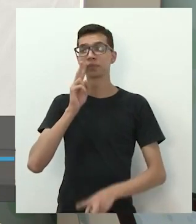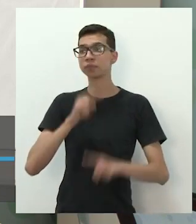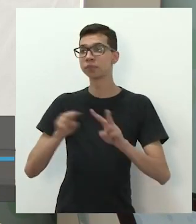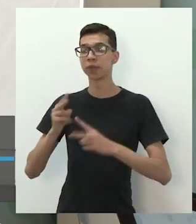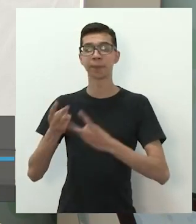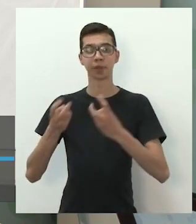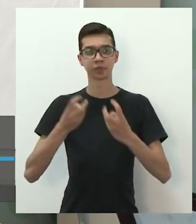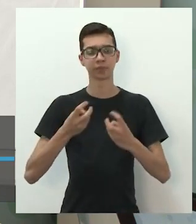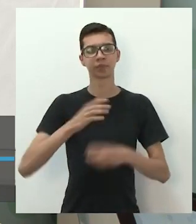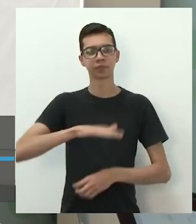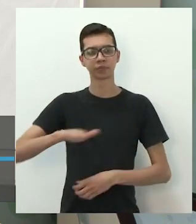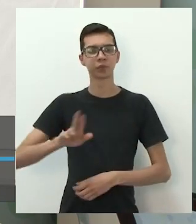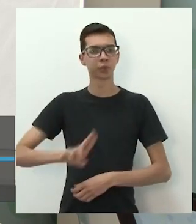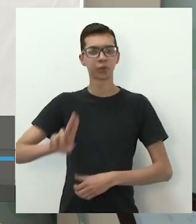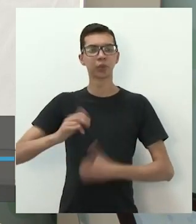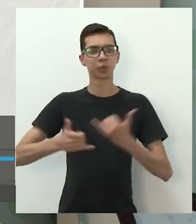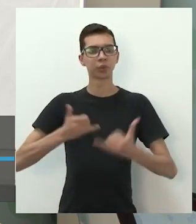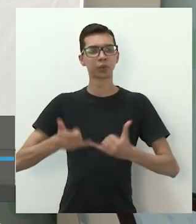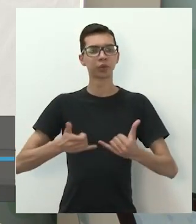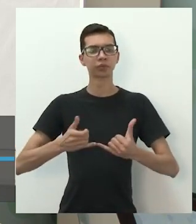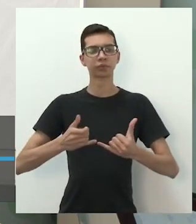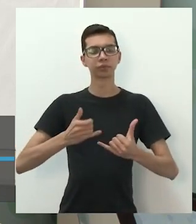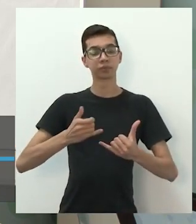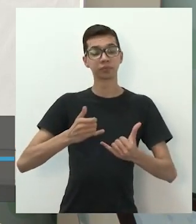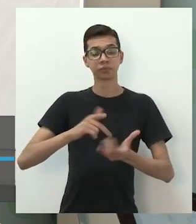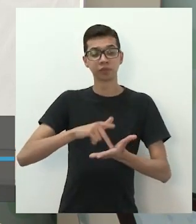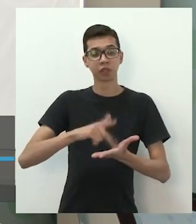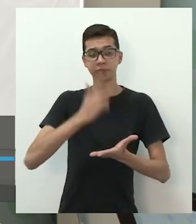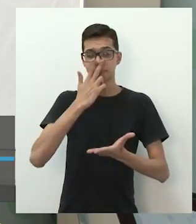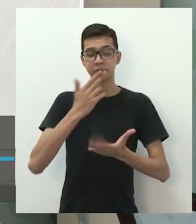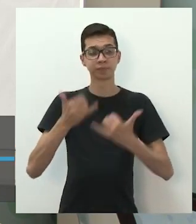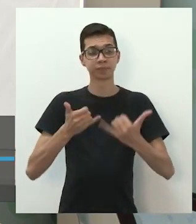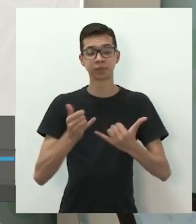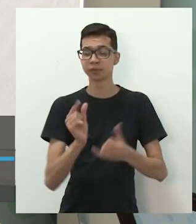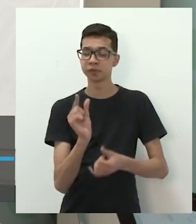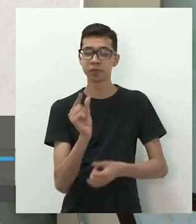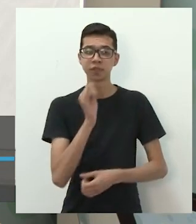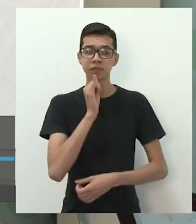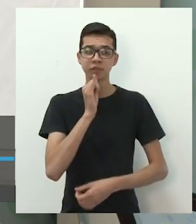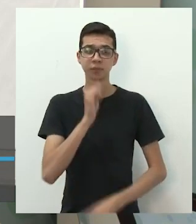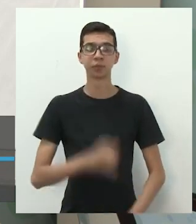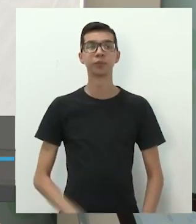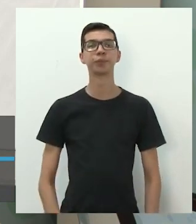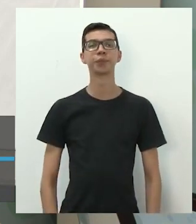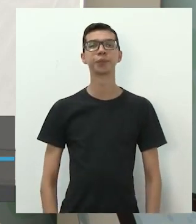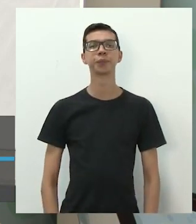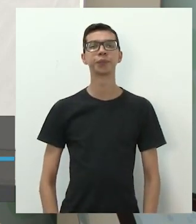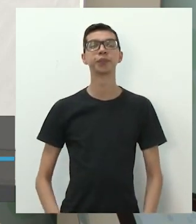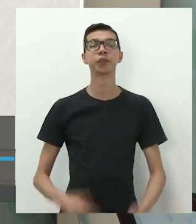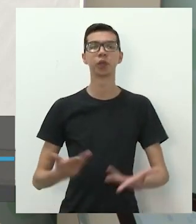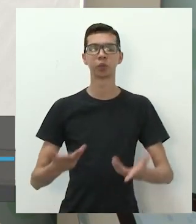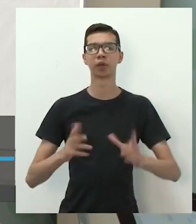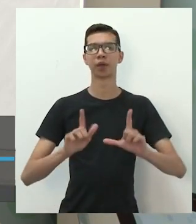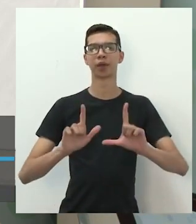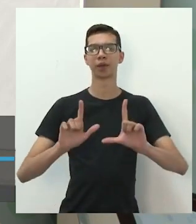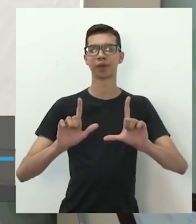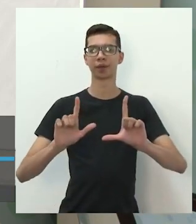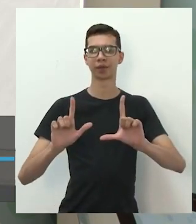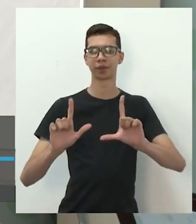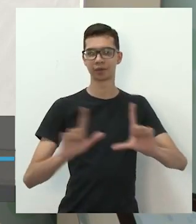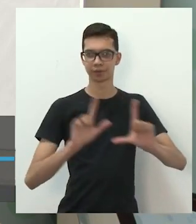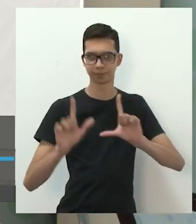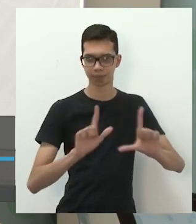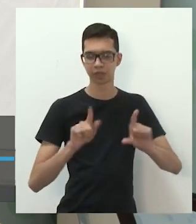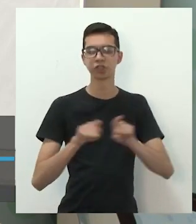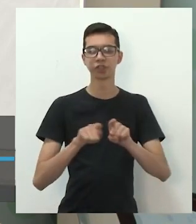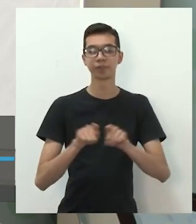né? Era como se fosse um brinquedinho mesmo. Então, geralmente, além da corda, né, para fazer a imagem girar, também se tinha uma musiquinha